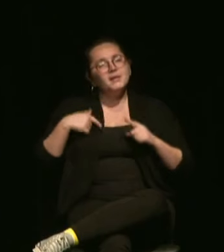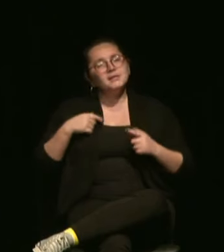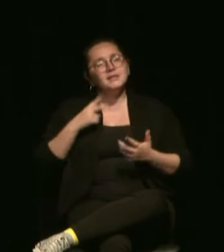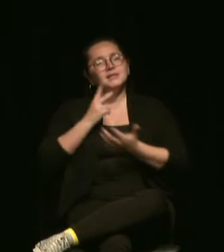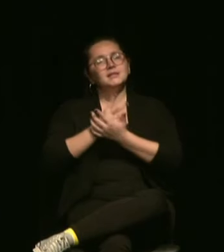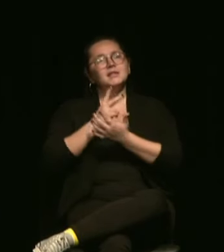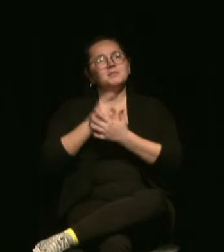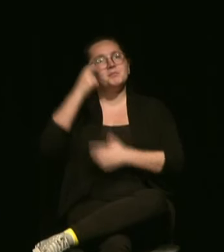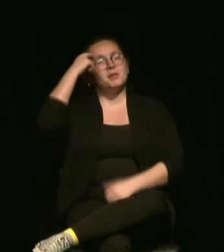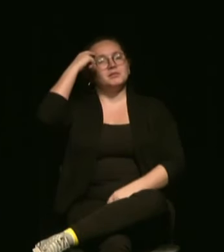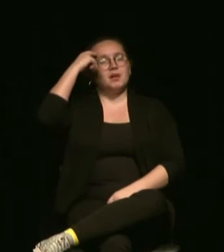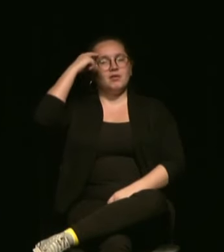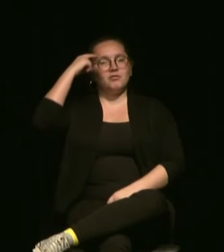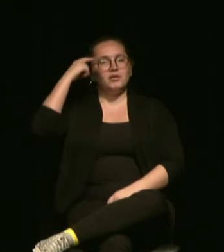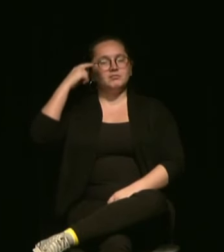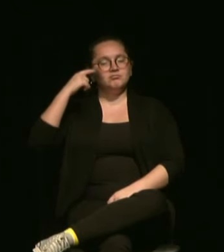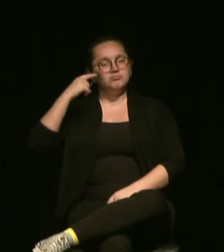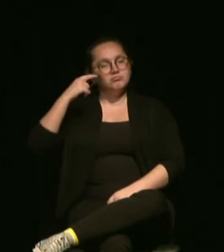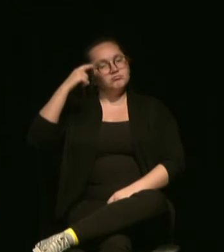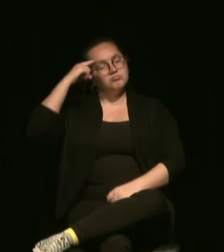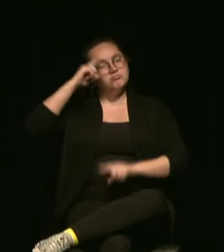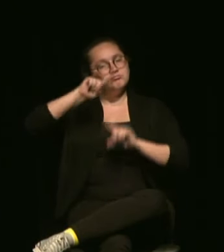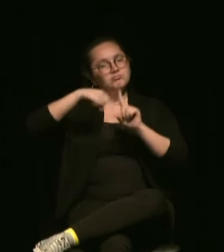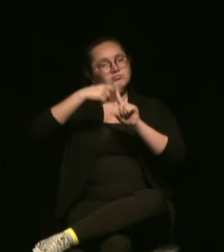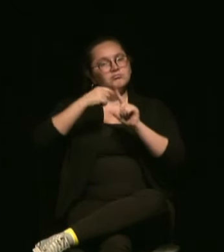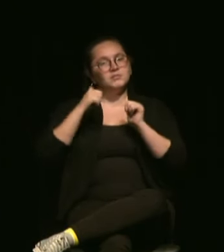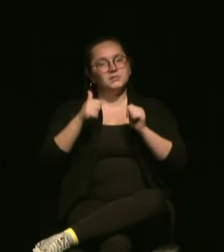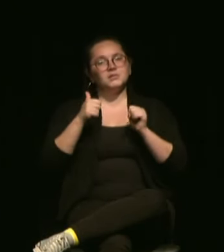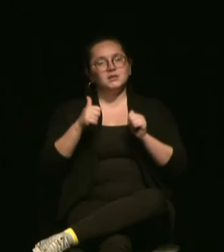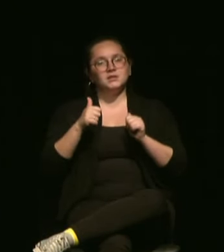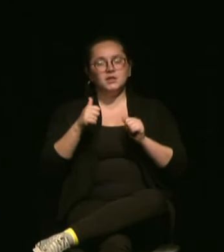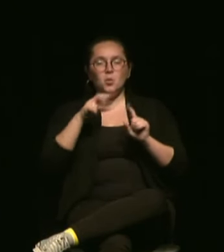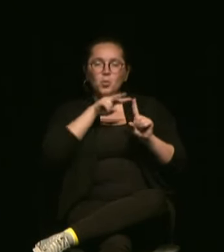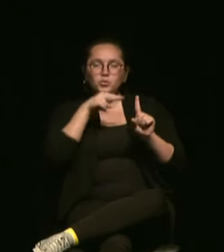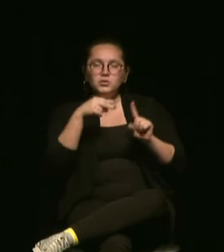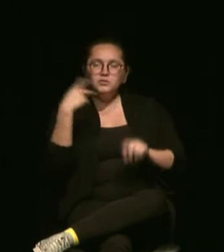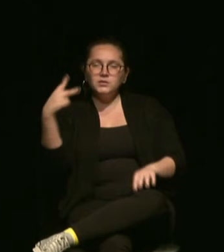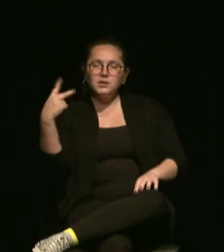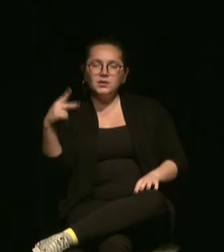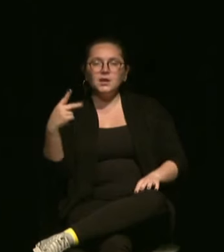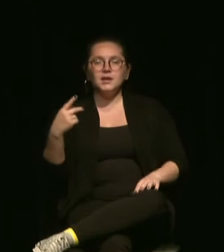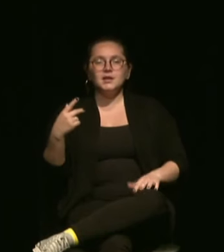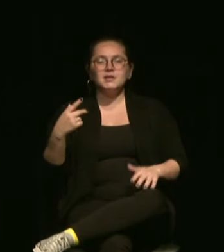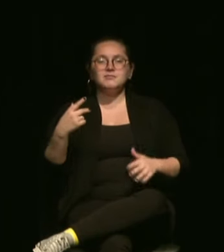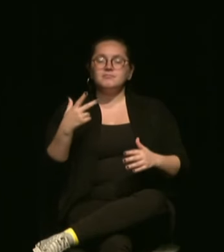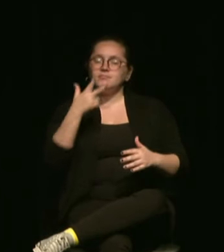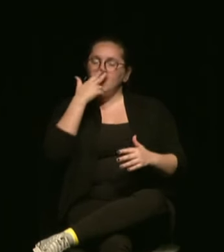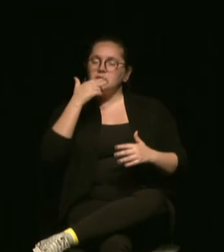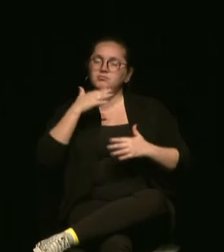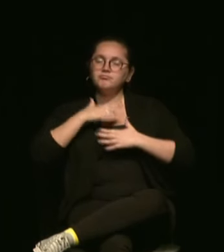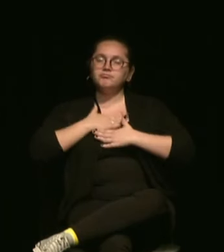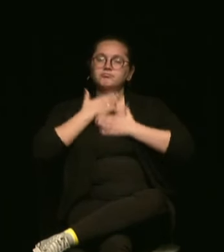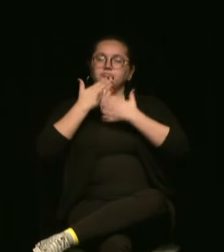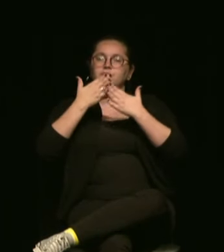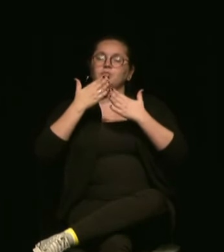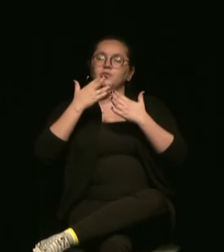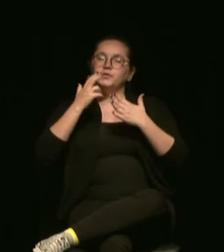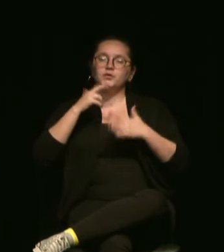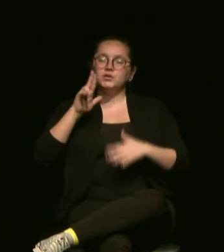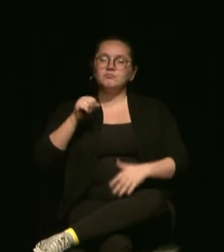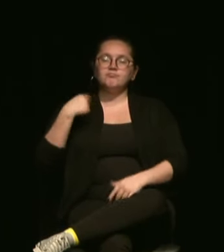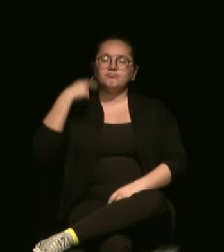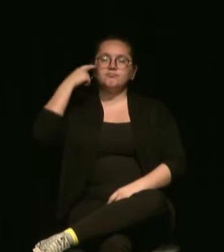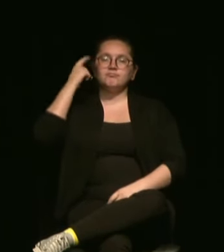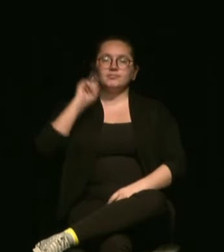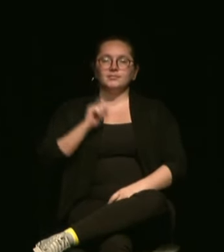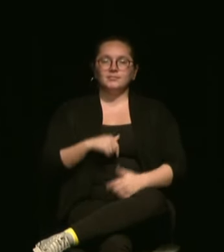sempre numa ponta surpreendente, ele sempre vinha com um ponto de vista que era aquele que você não espera, né?